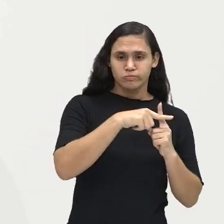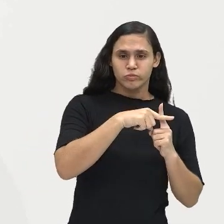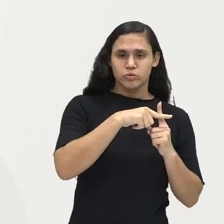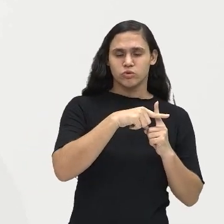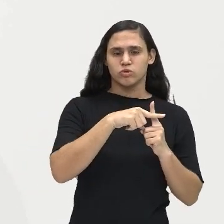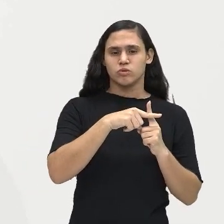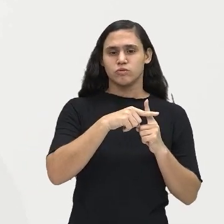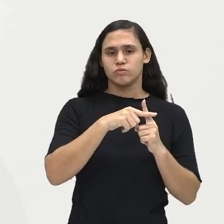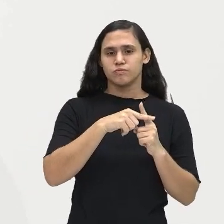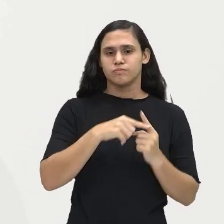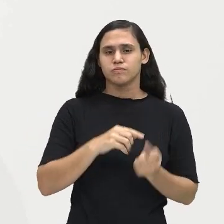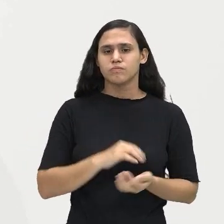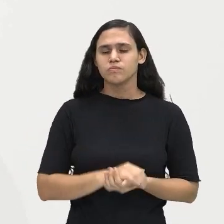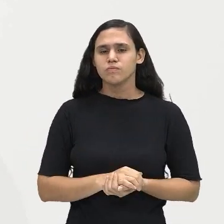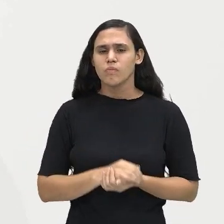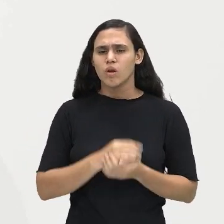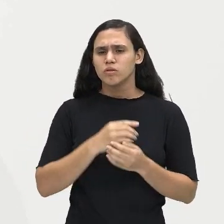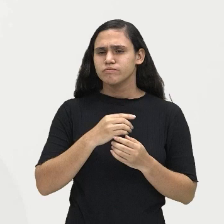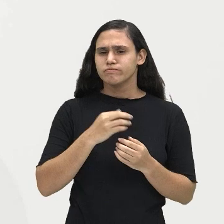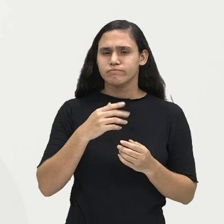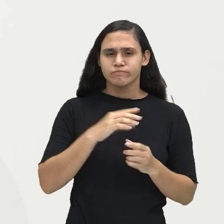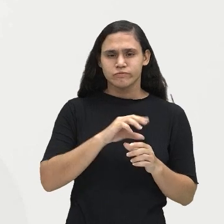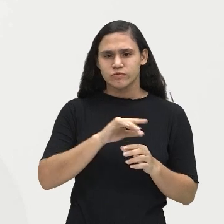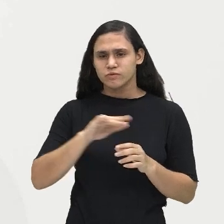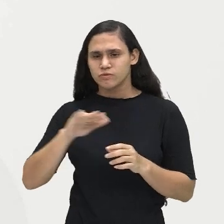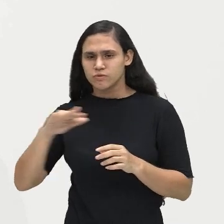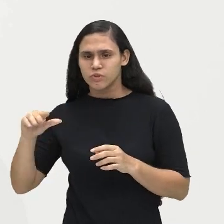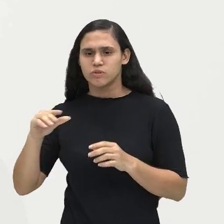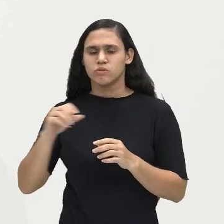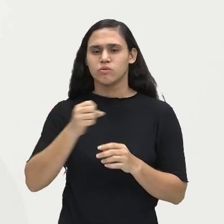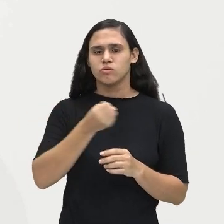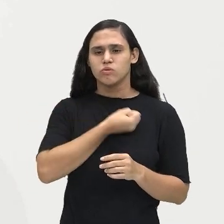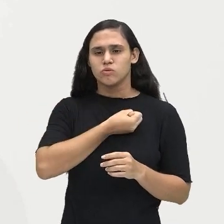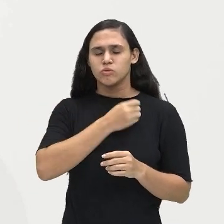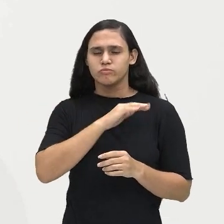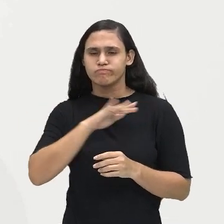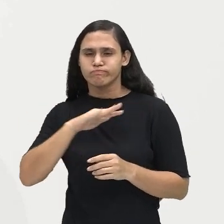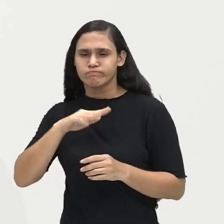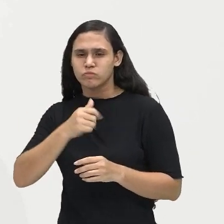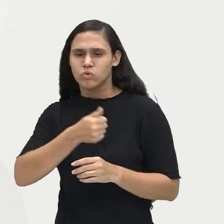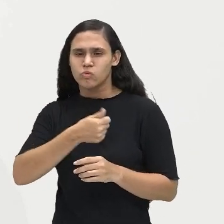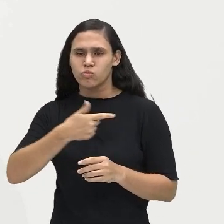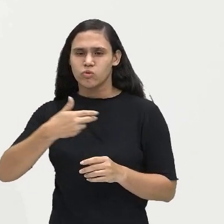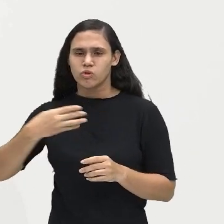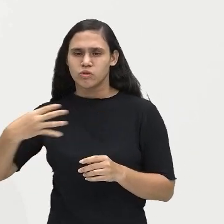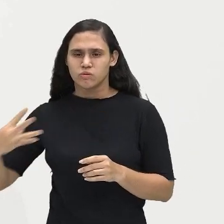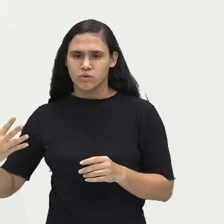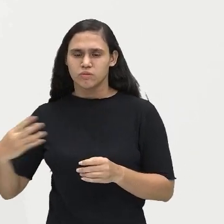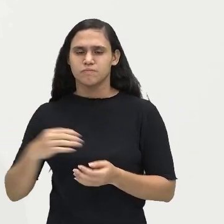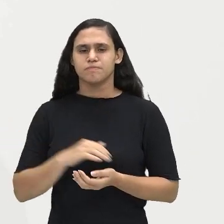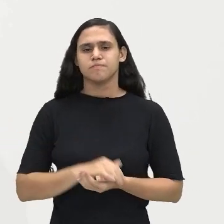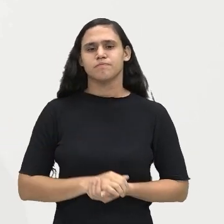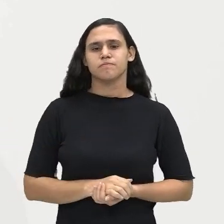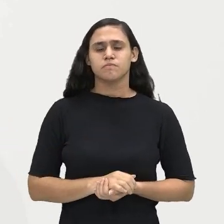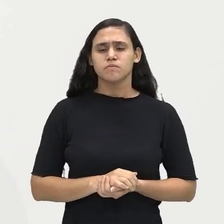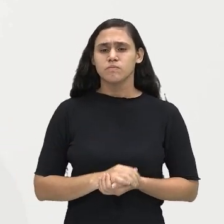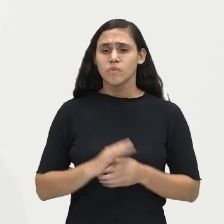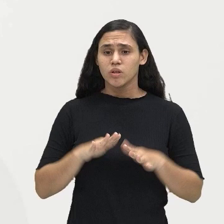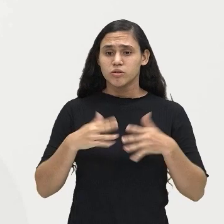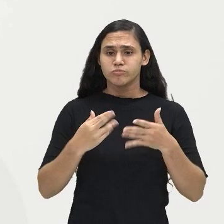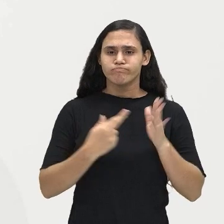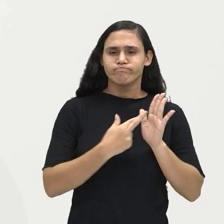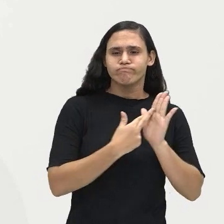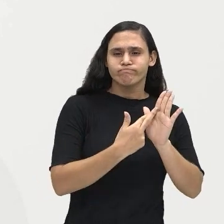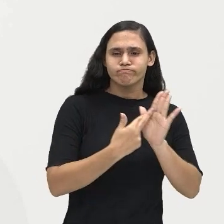3, 4, infinito, né, somente os números positivos. Então não dava para a gente, em algumas situações, a gente representar usando